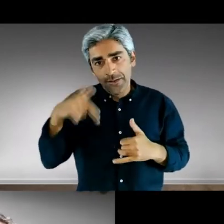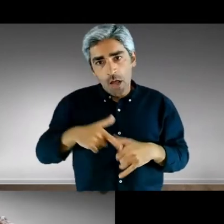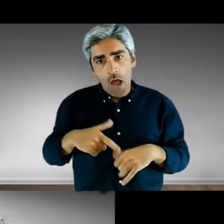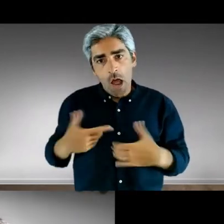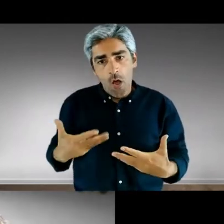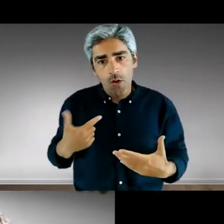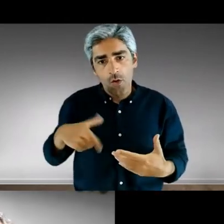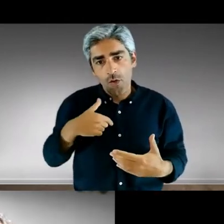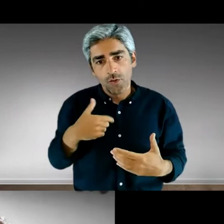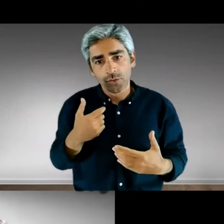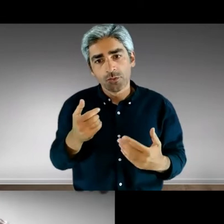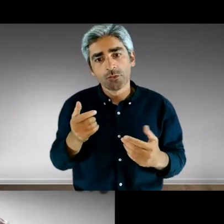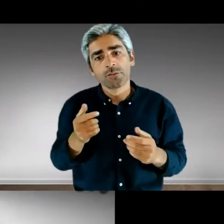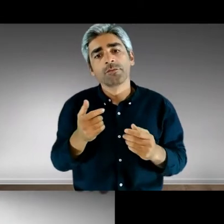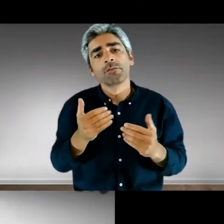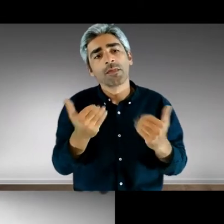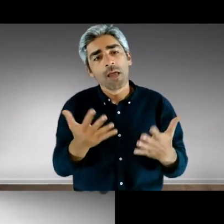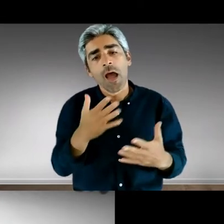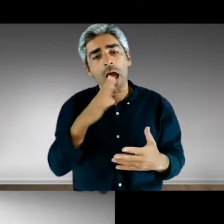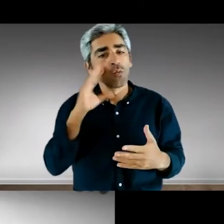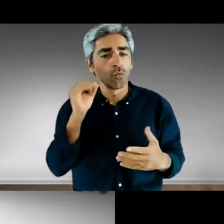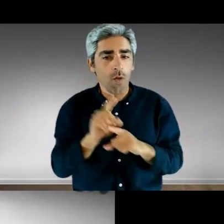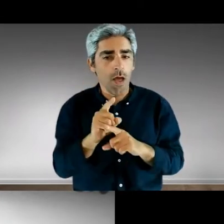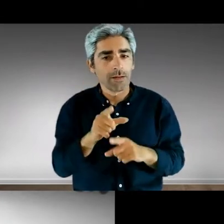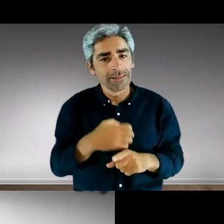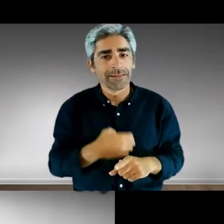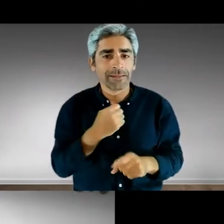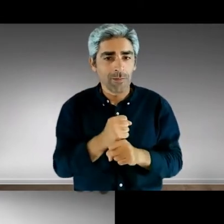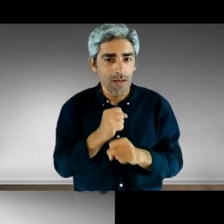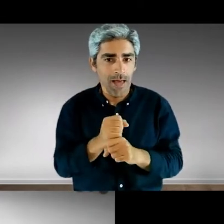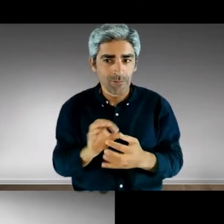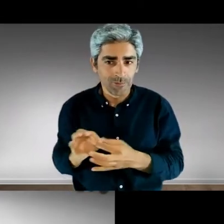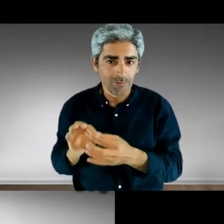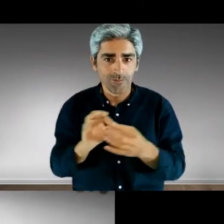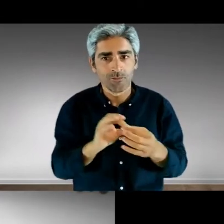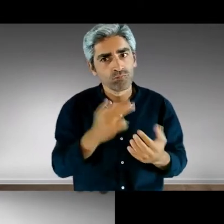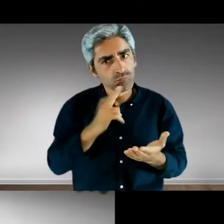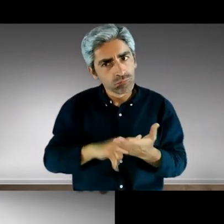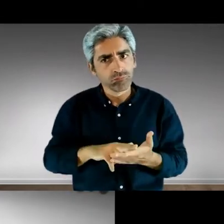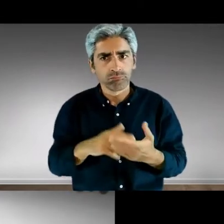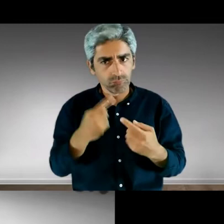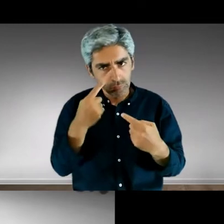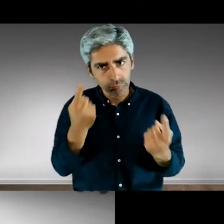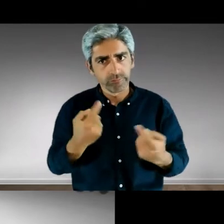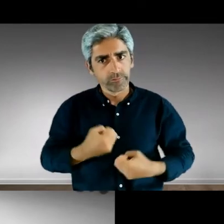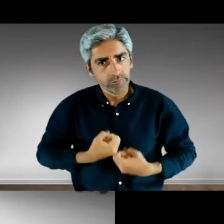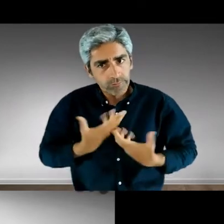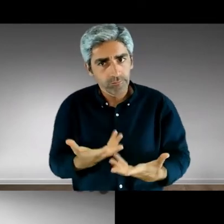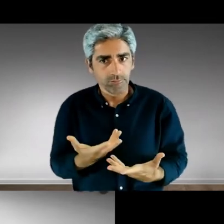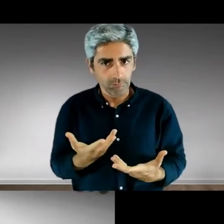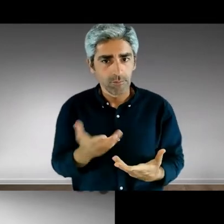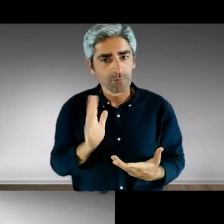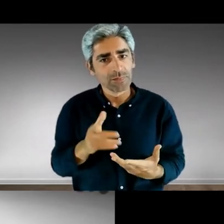nós colocarmos nos adultos, que é colocar as pessoas efetivamente a trabalhar sem filtros. E nós temos que explicar às pessoas bem